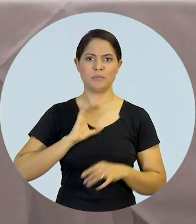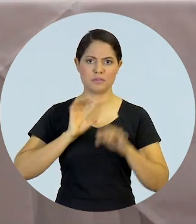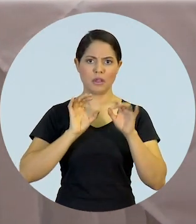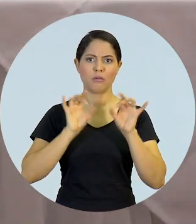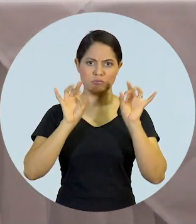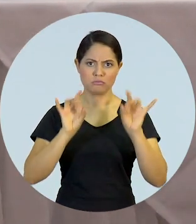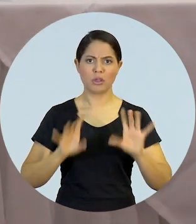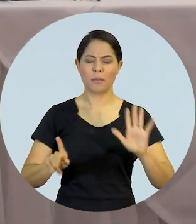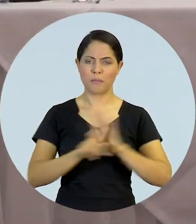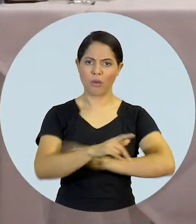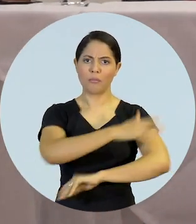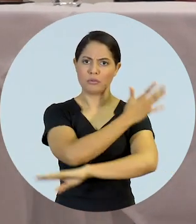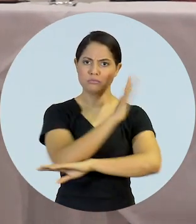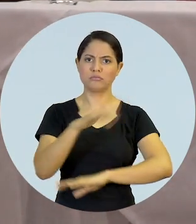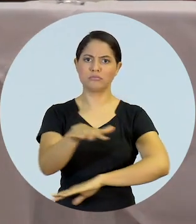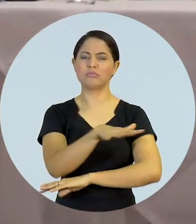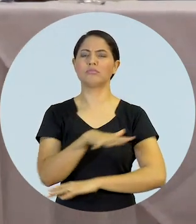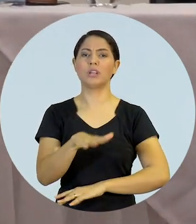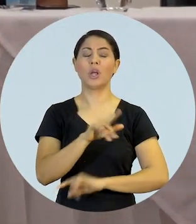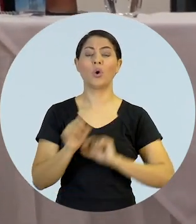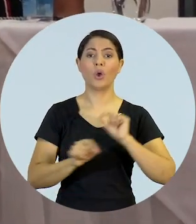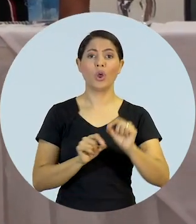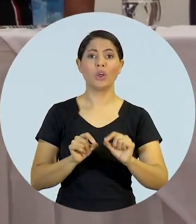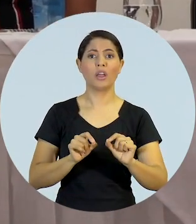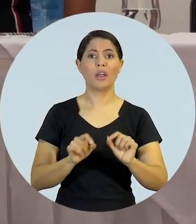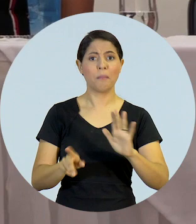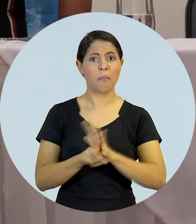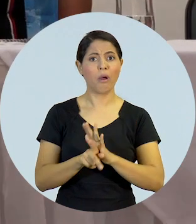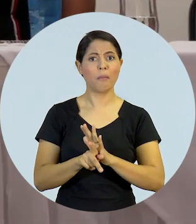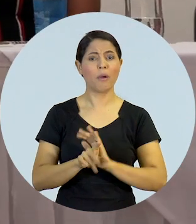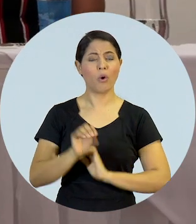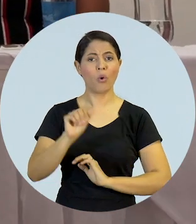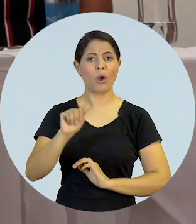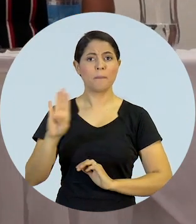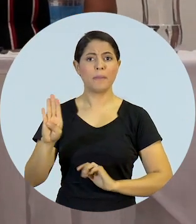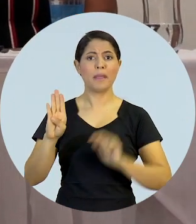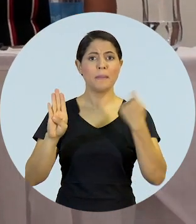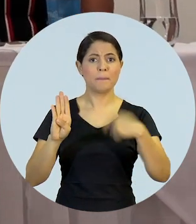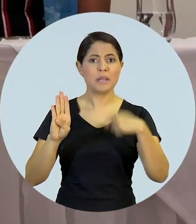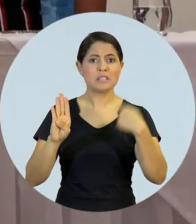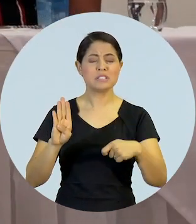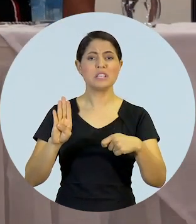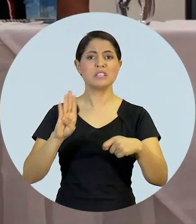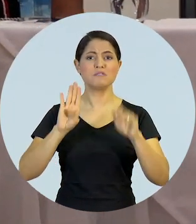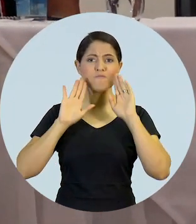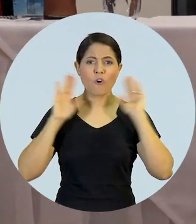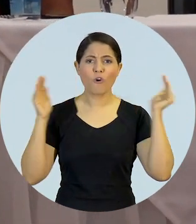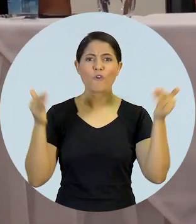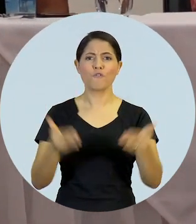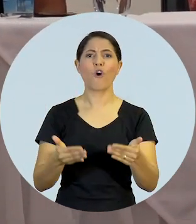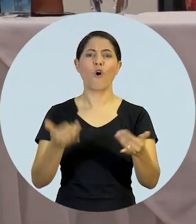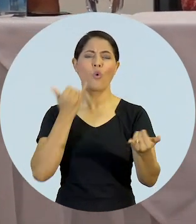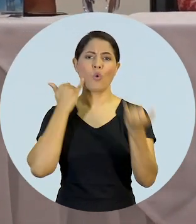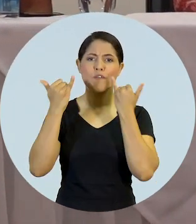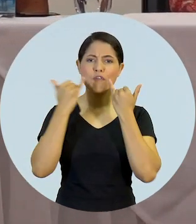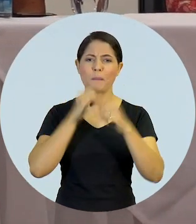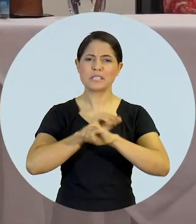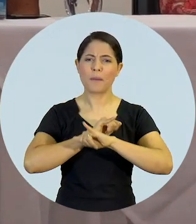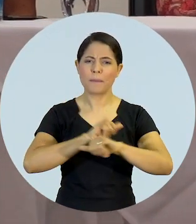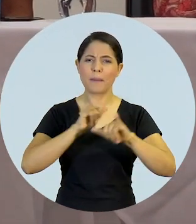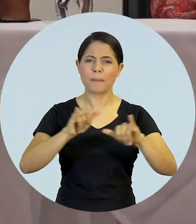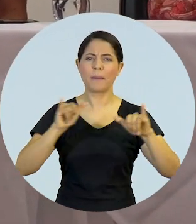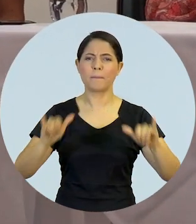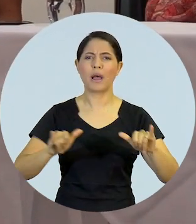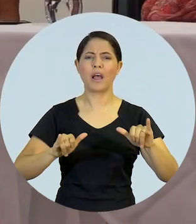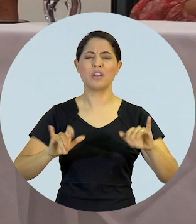da Comissão Específica do Meio Ambiente, é que a OAB se torne um polo de captação de